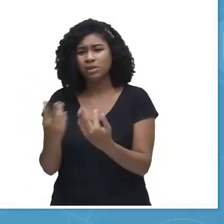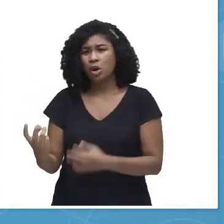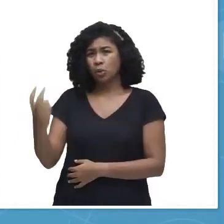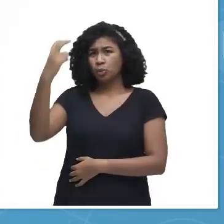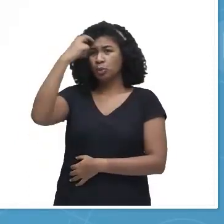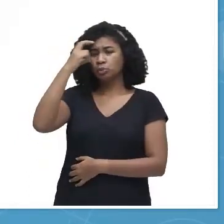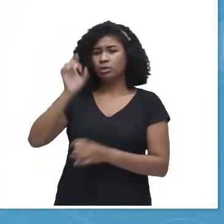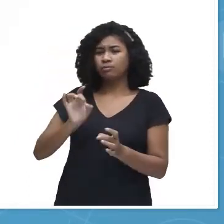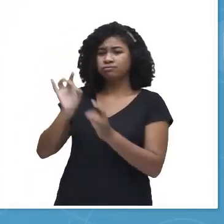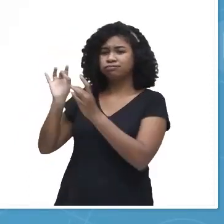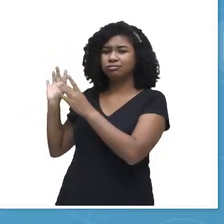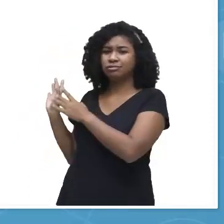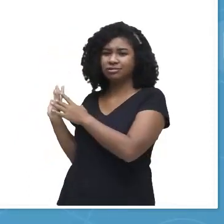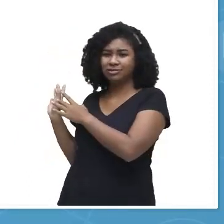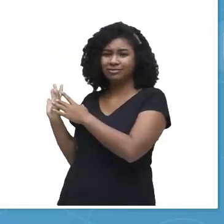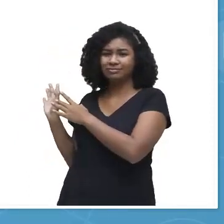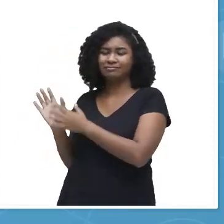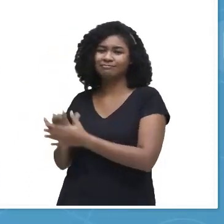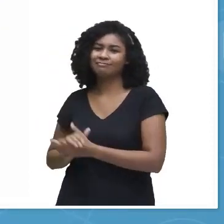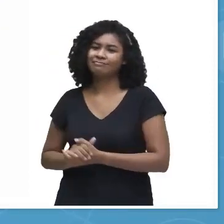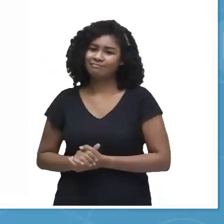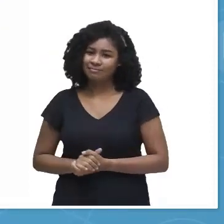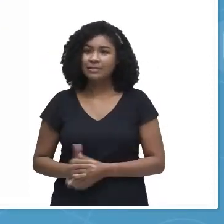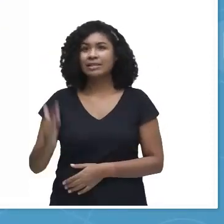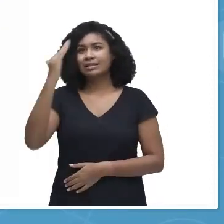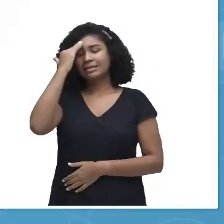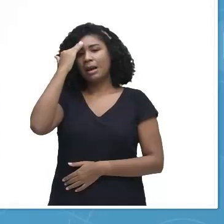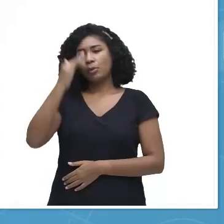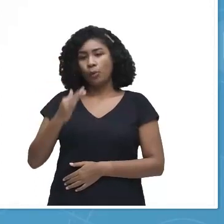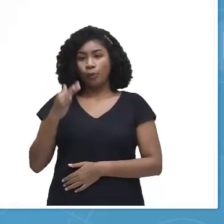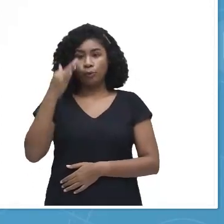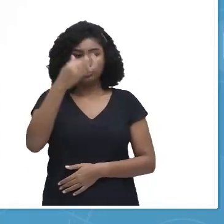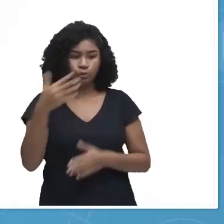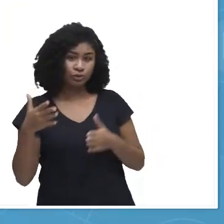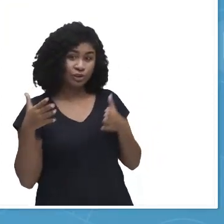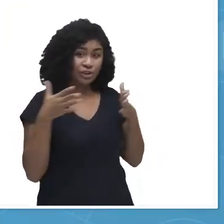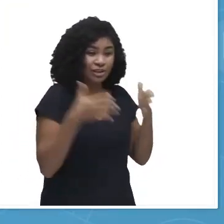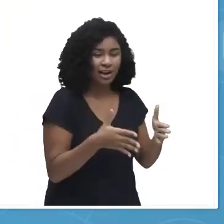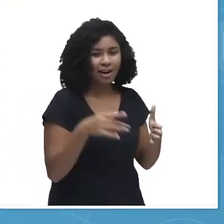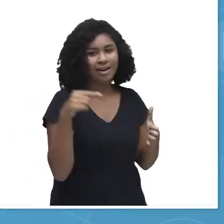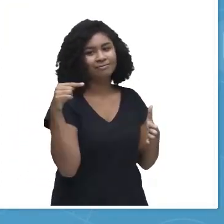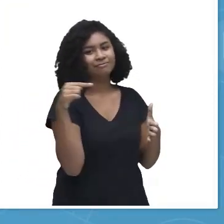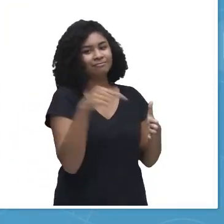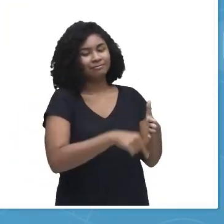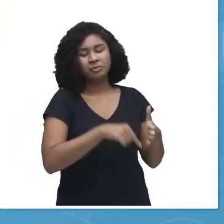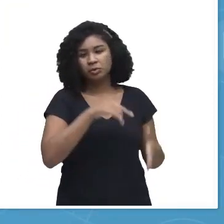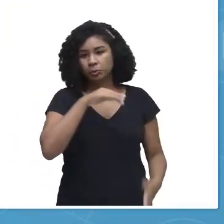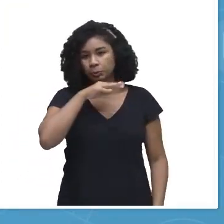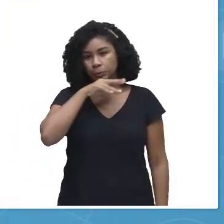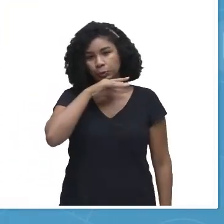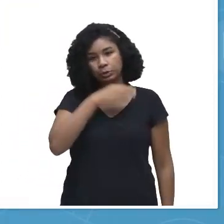terra desconhecida, sabendo que o seu destino seria cruel. Pois bem, gente, foi justamente